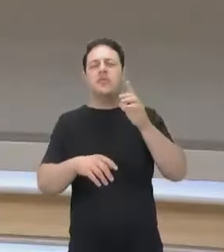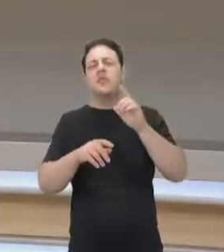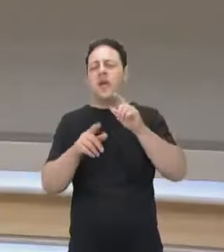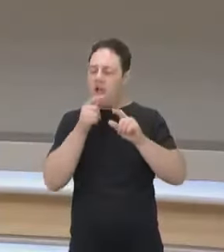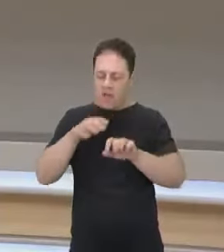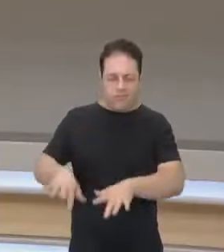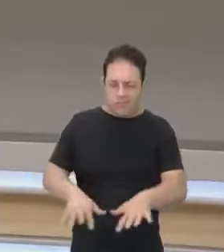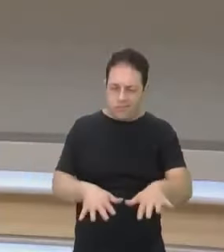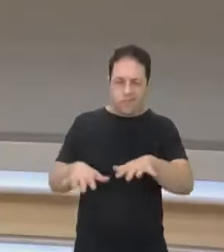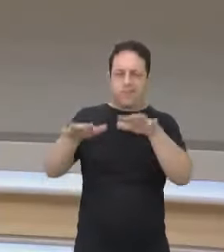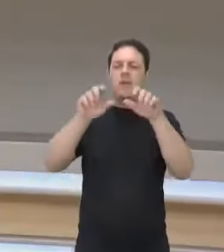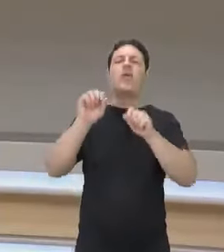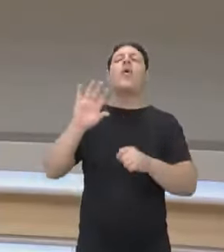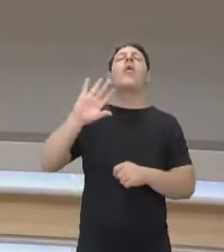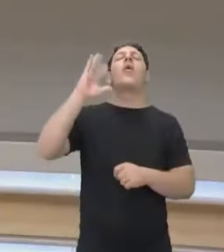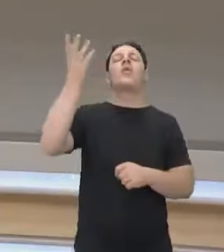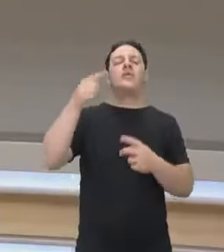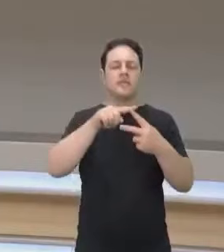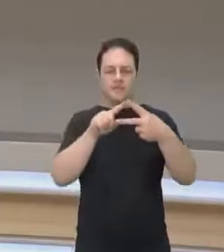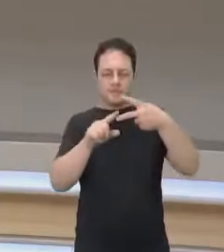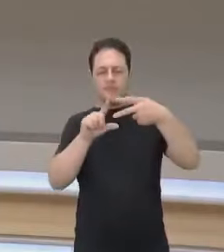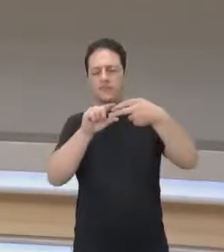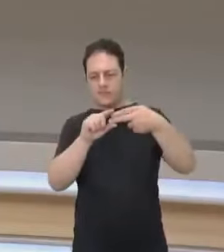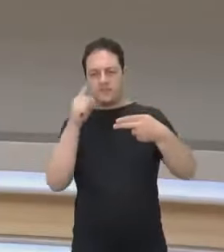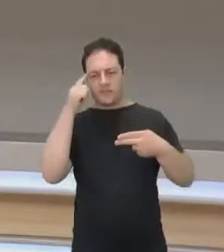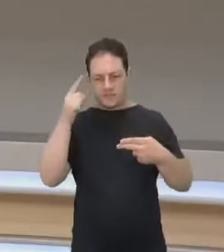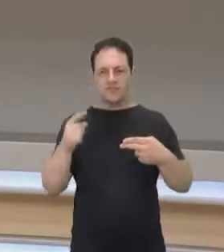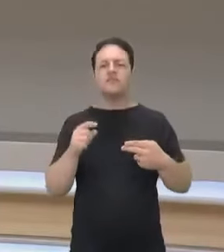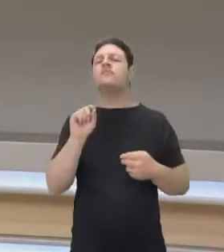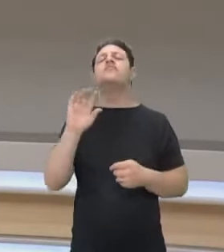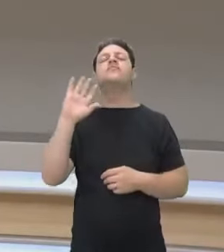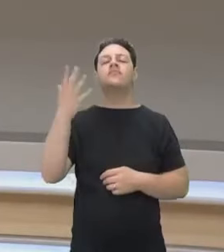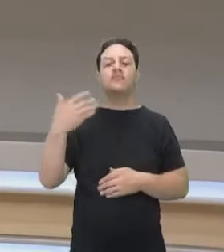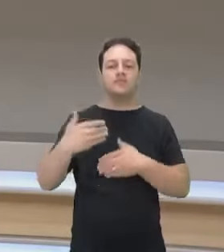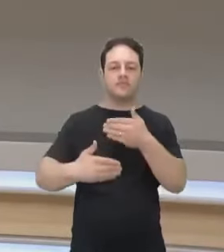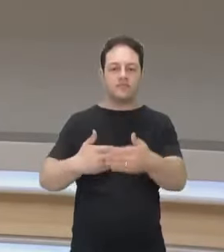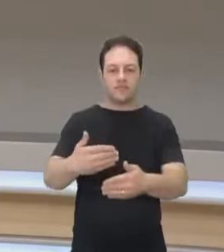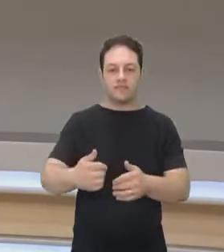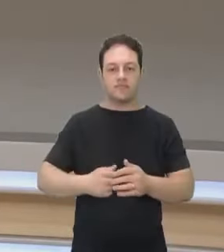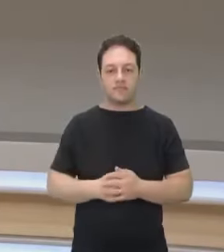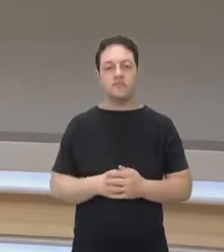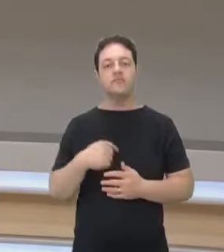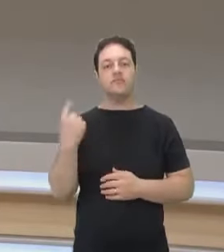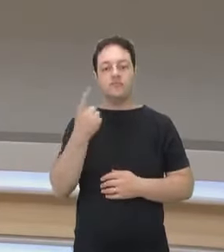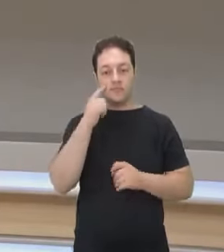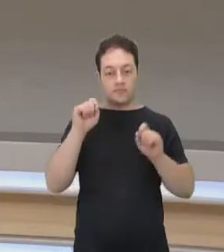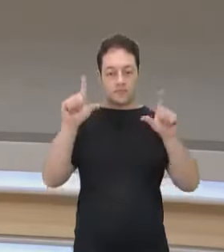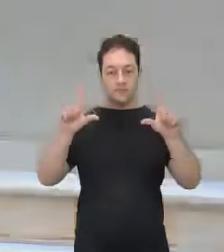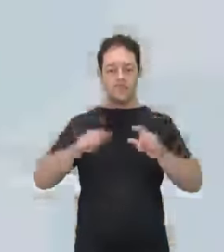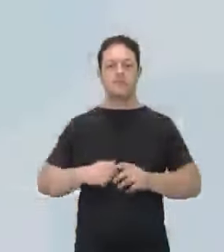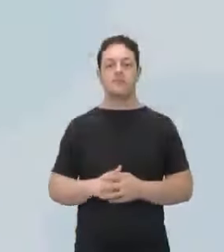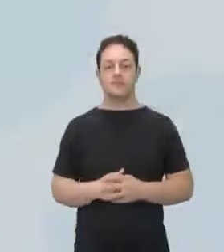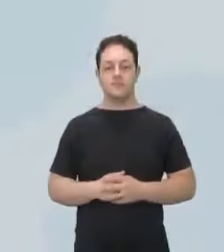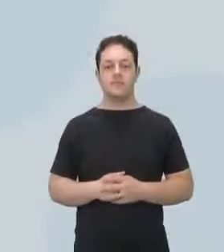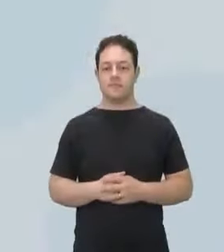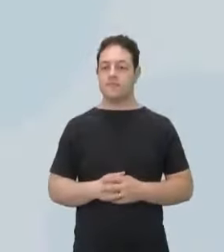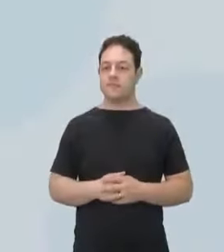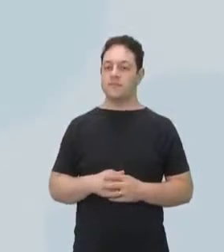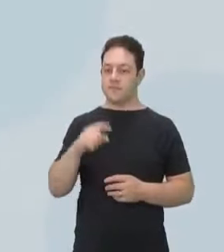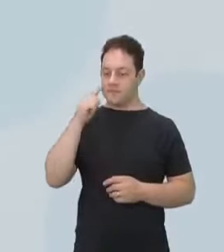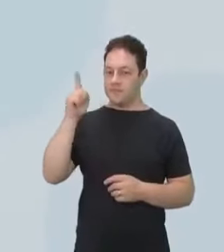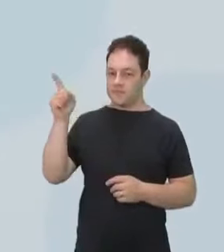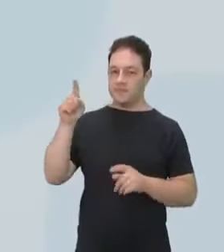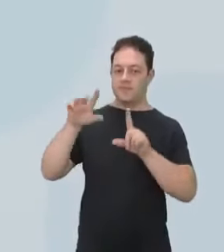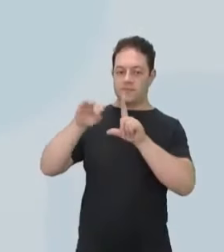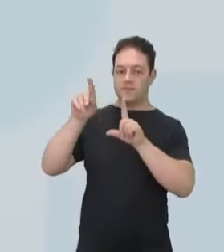desastre acontece? O que dá origem a um evento, né, a um processo? Então, a gente trouxe aqui uma imagem, a gente garimpou lá no